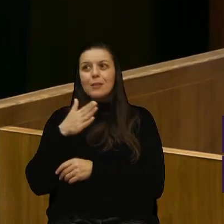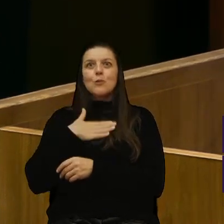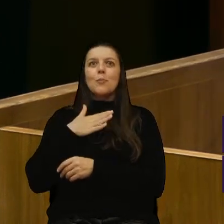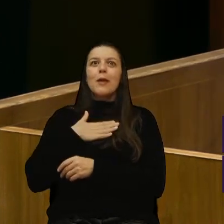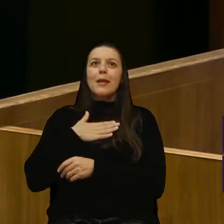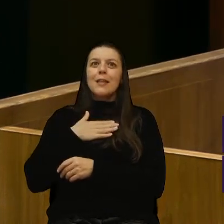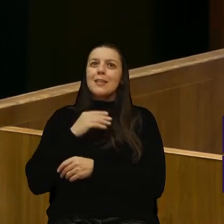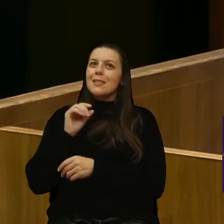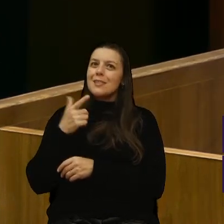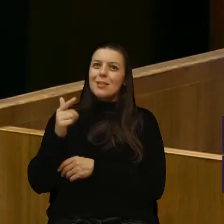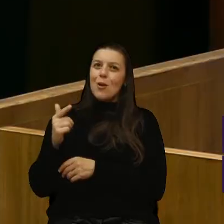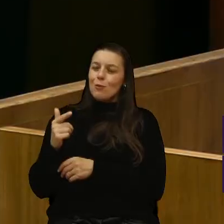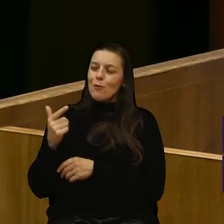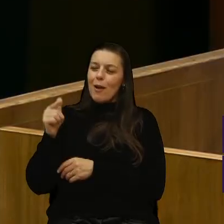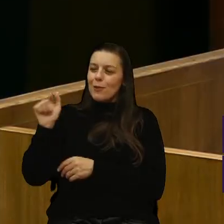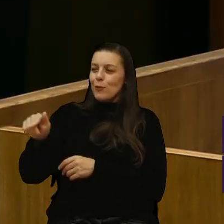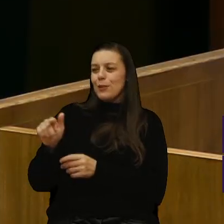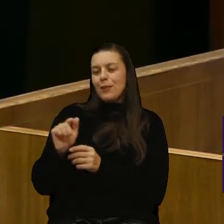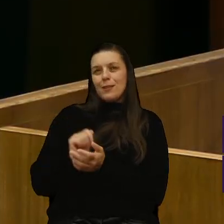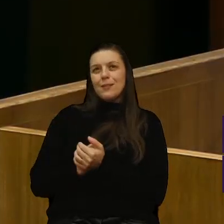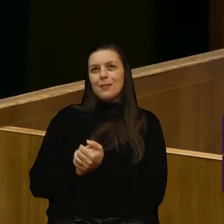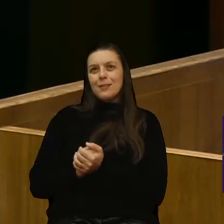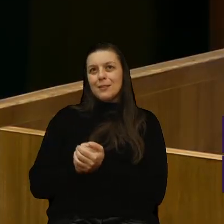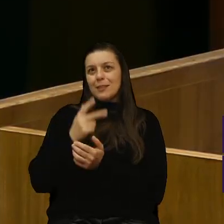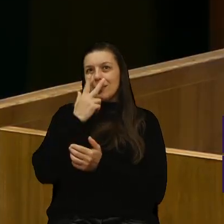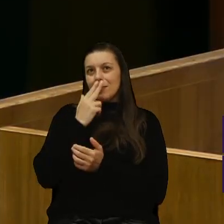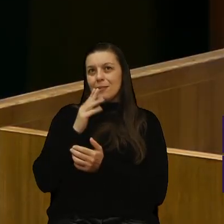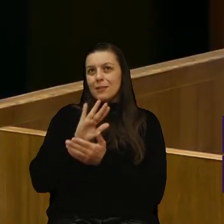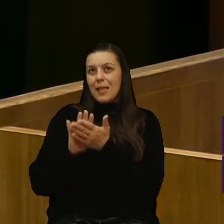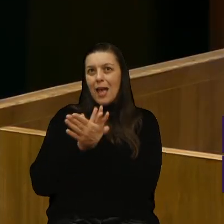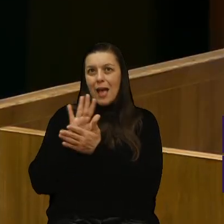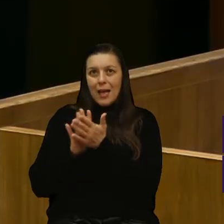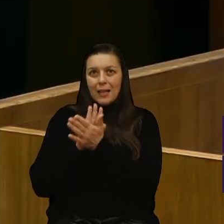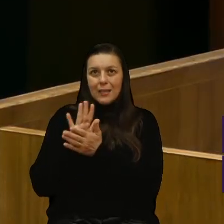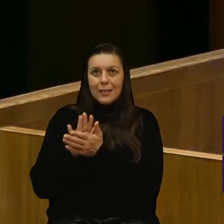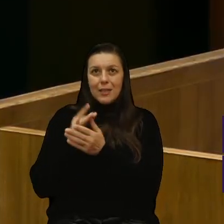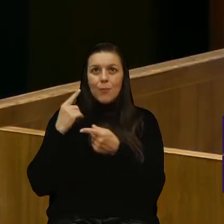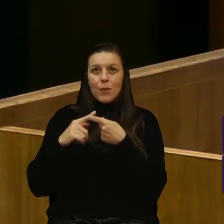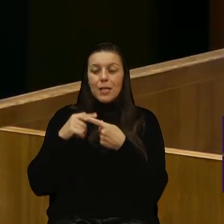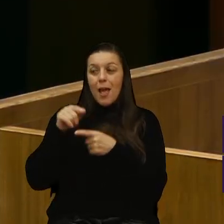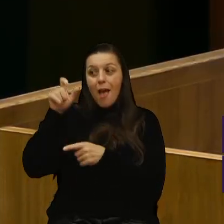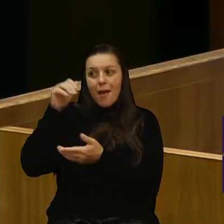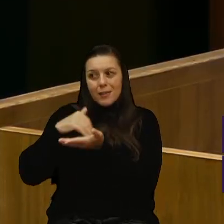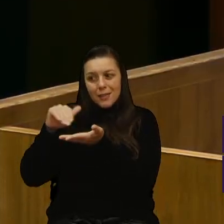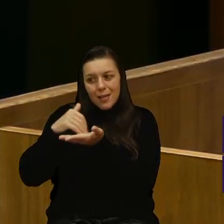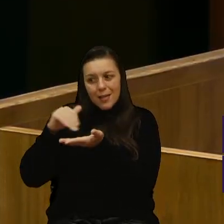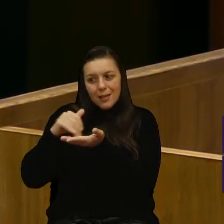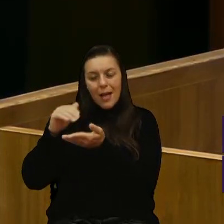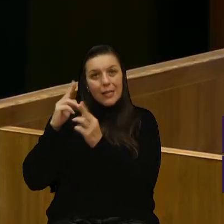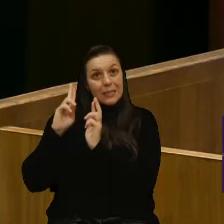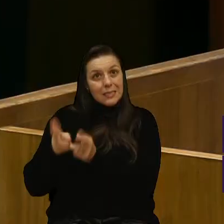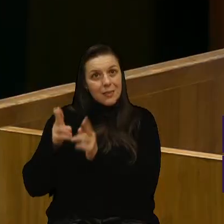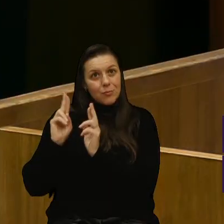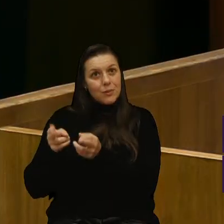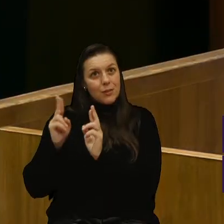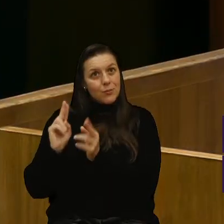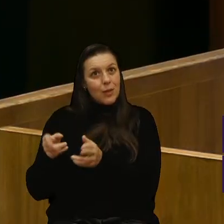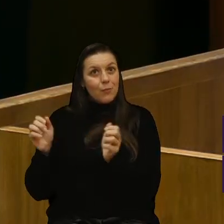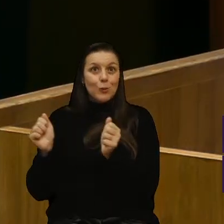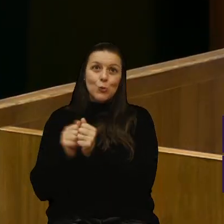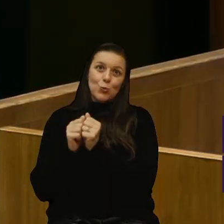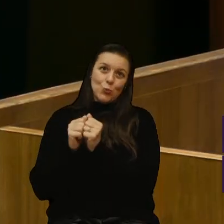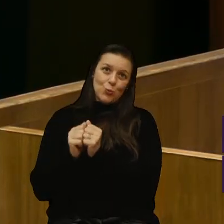sem vocês? E eu mesmo respondo, nada. Porque elas estão sempre lá, sempre junto